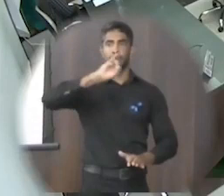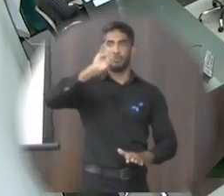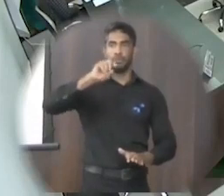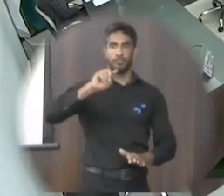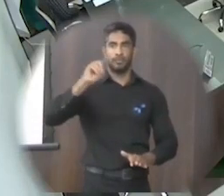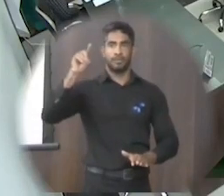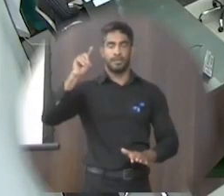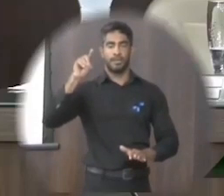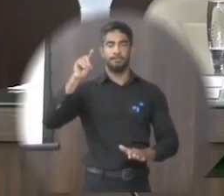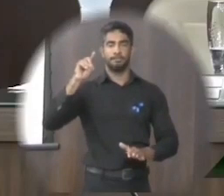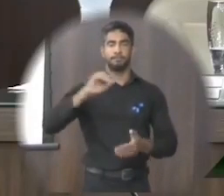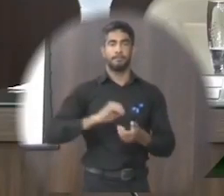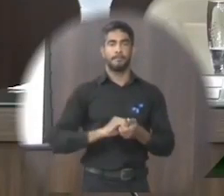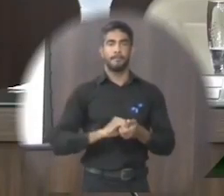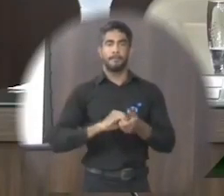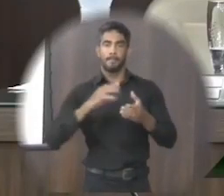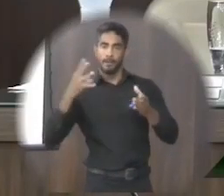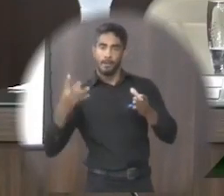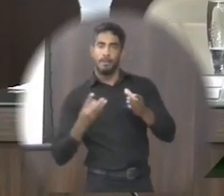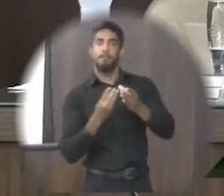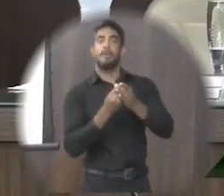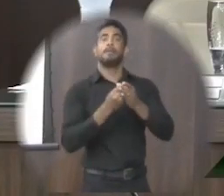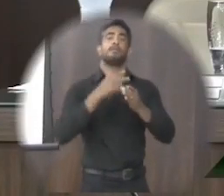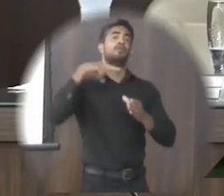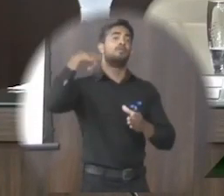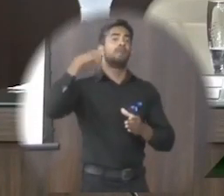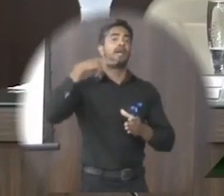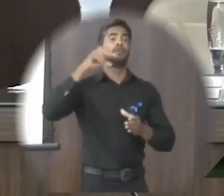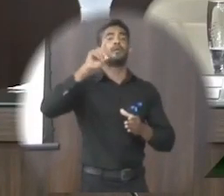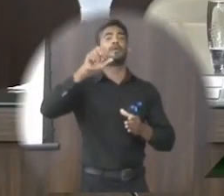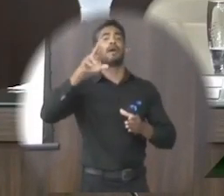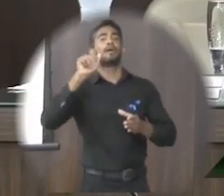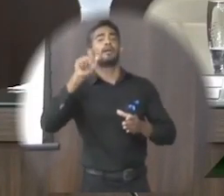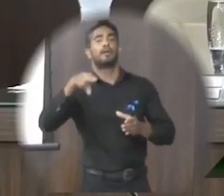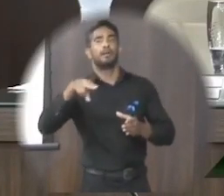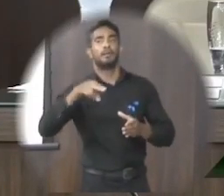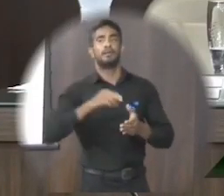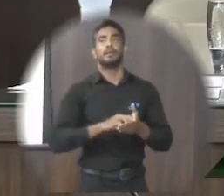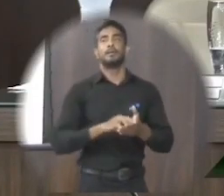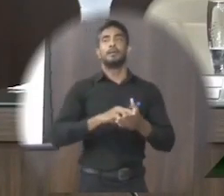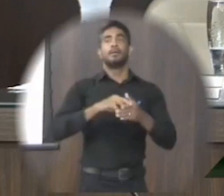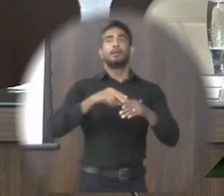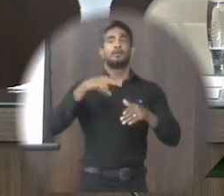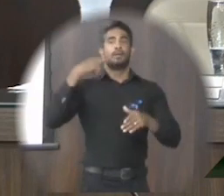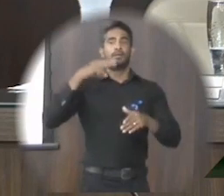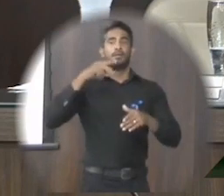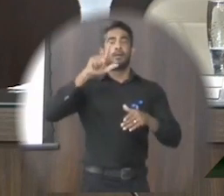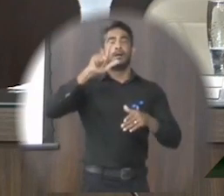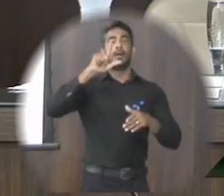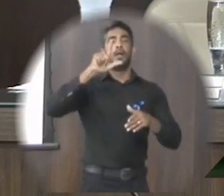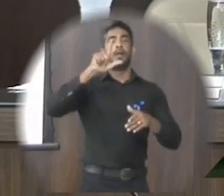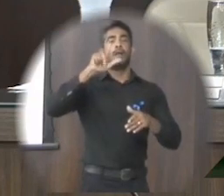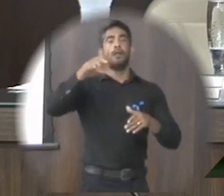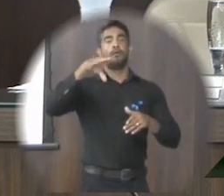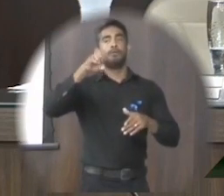Mendes, membro, o vereador Derlan Miranda dos Reis, relator, o vereador Leobino Antunes de Bem.